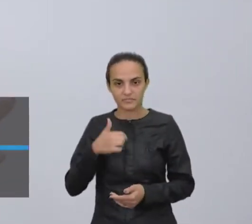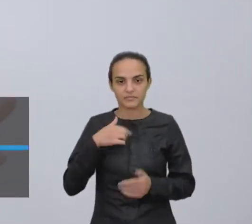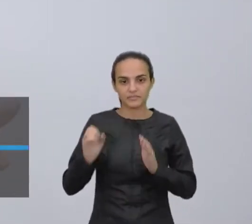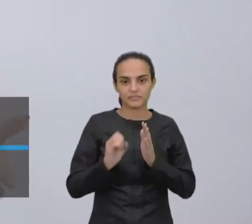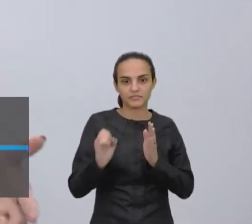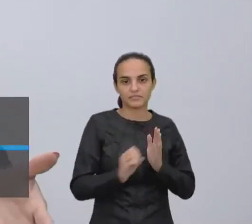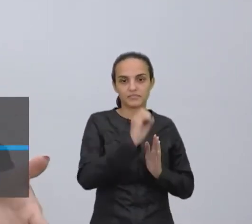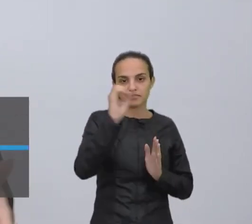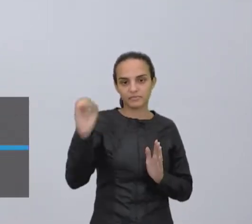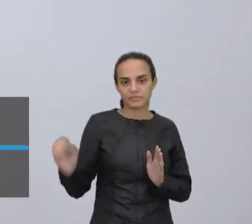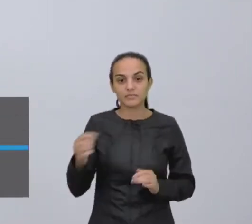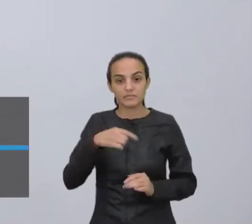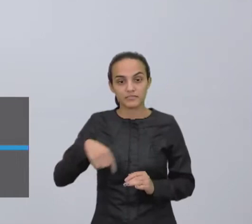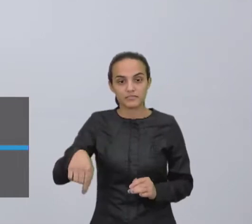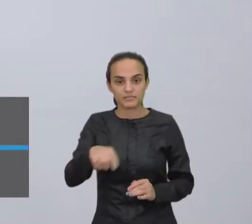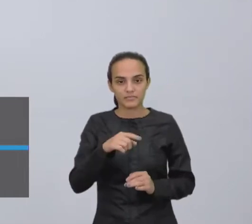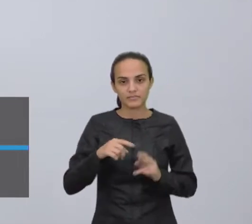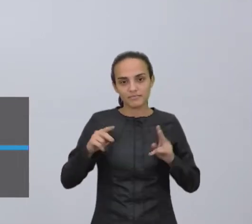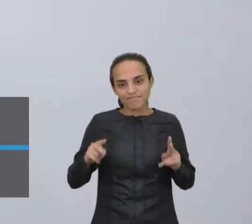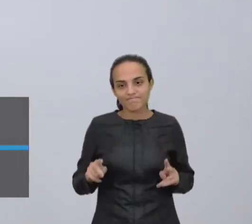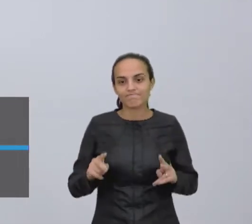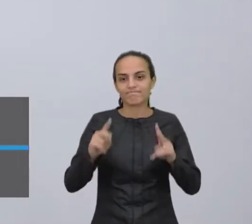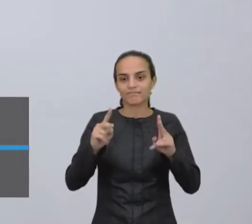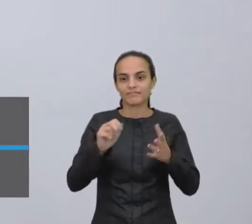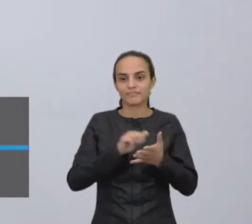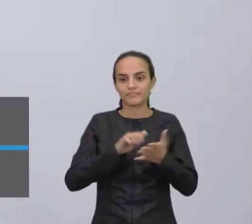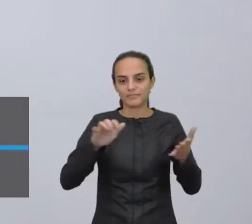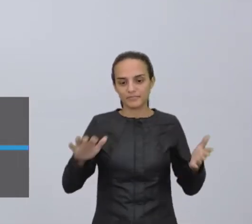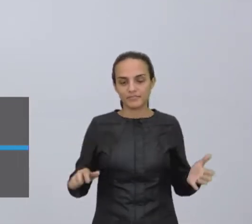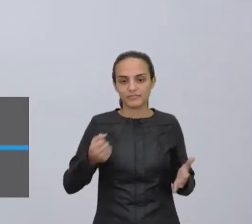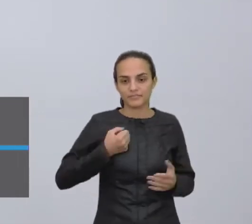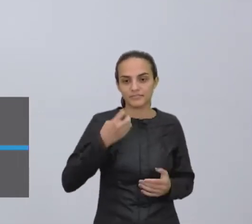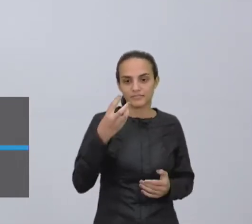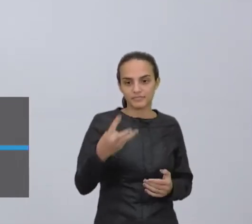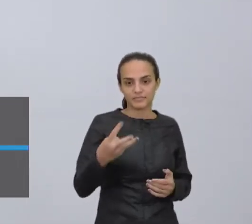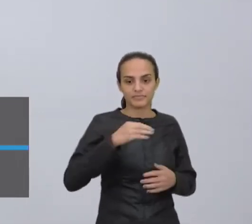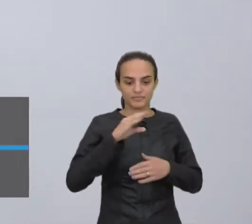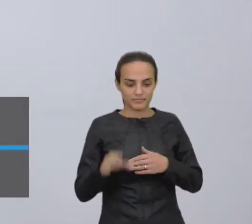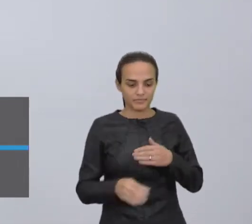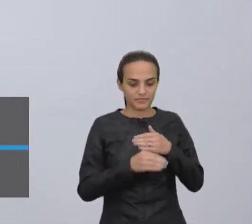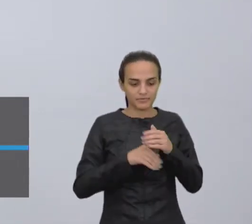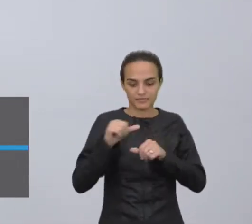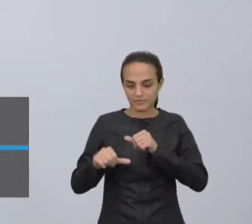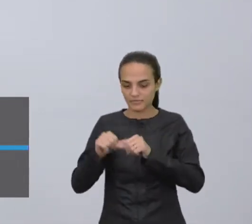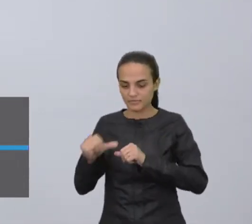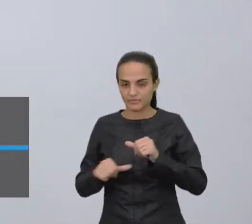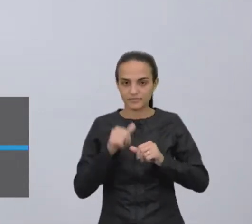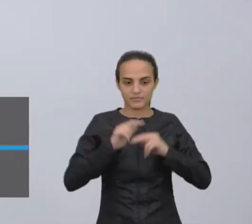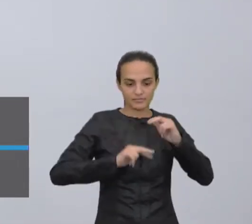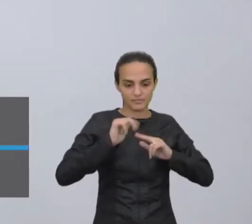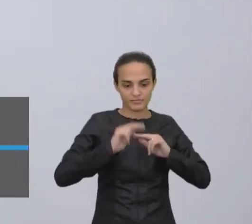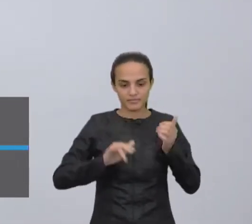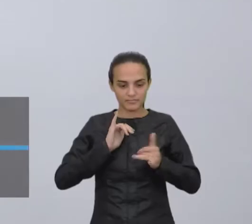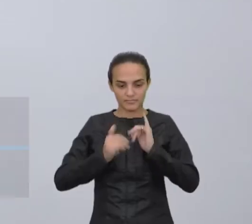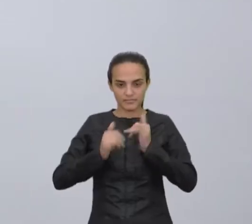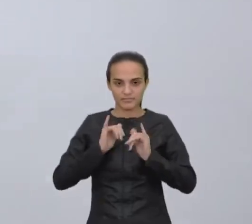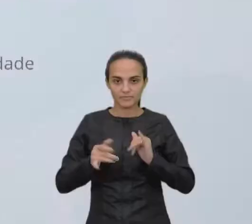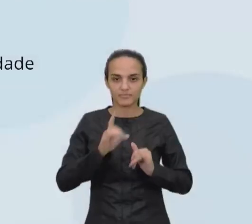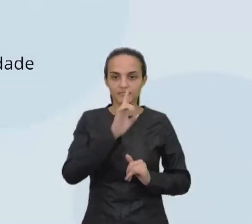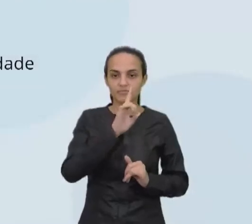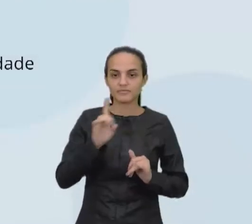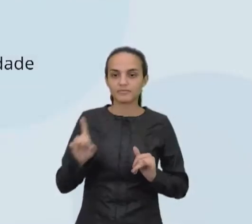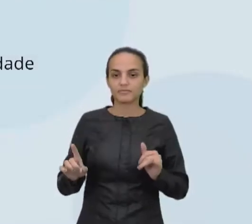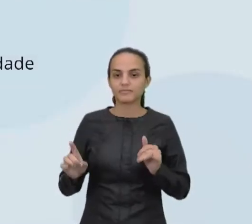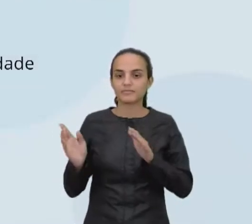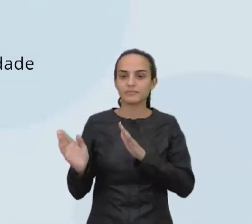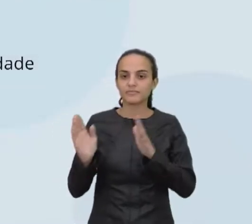Centro de Mídias. A gente está dando sequência aí na atividade 3 do componente transformação de matéria e energia. Nosso diretor está colocando na